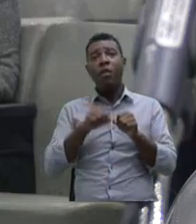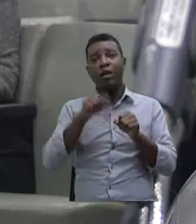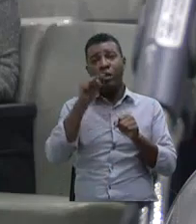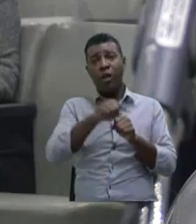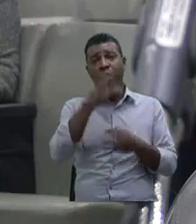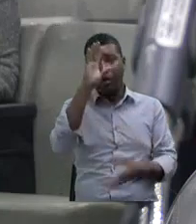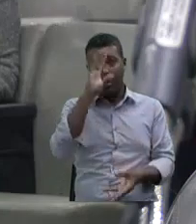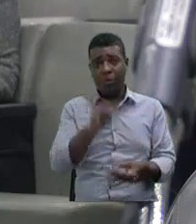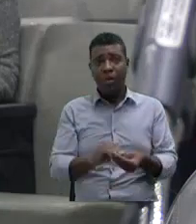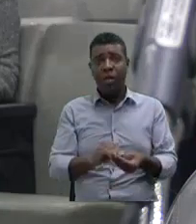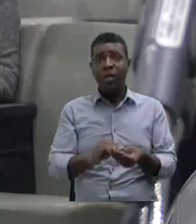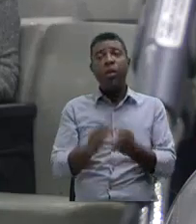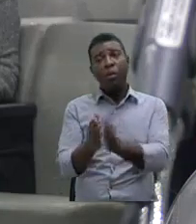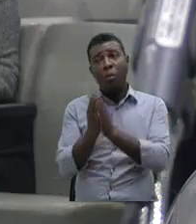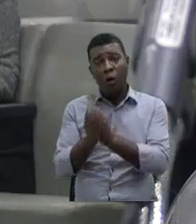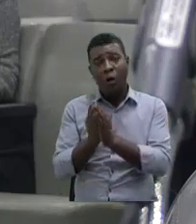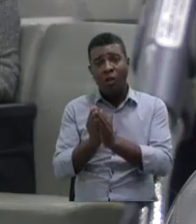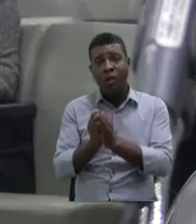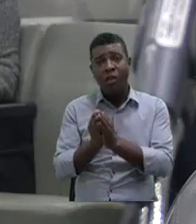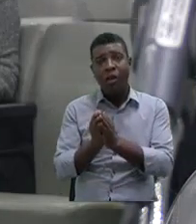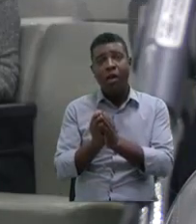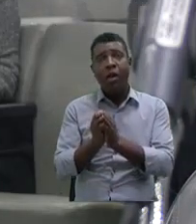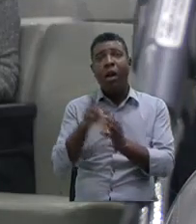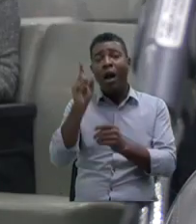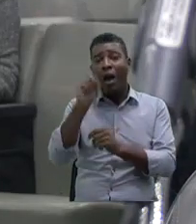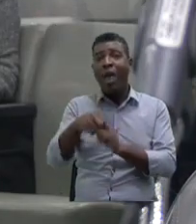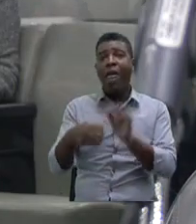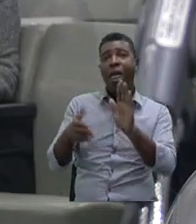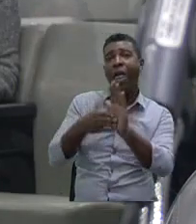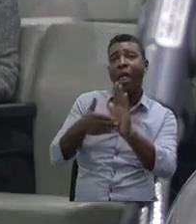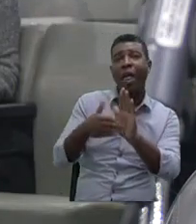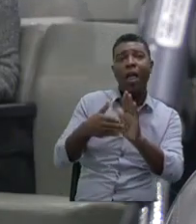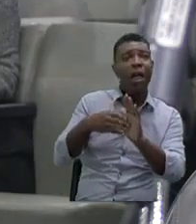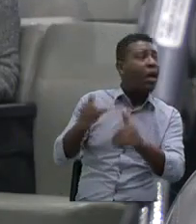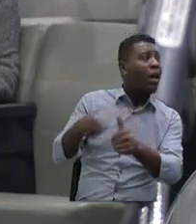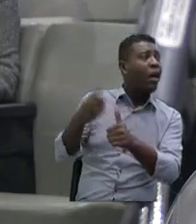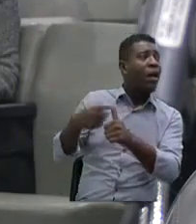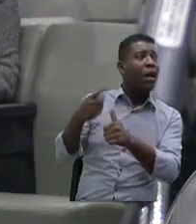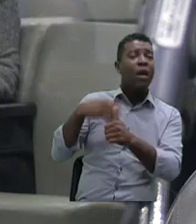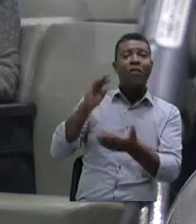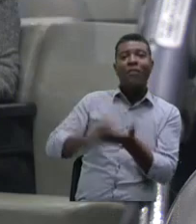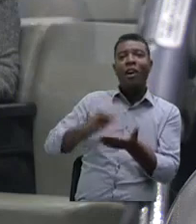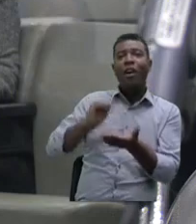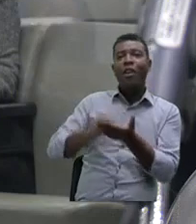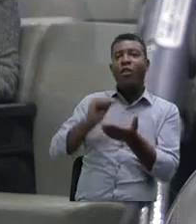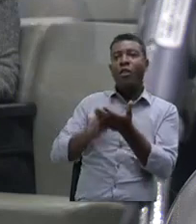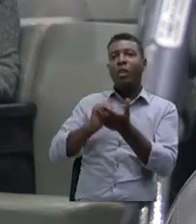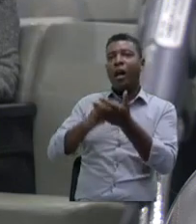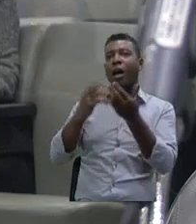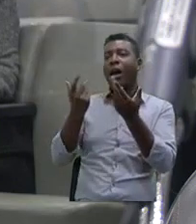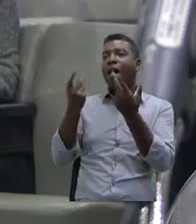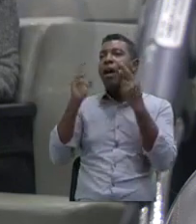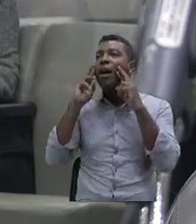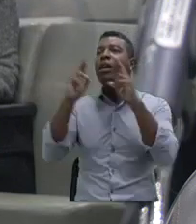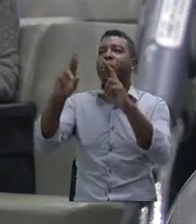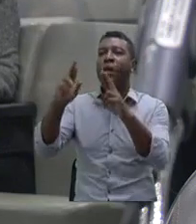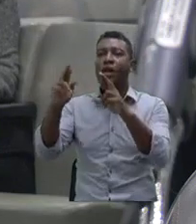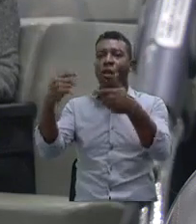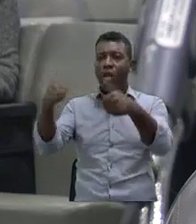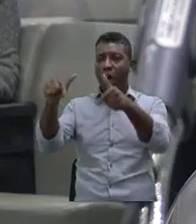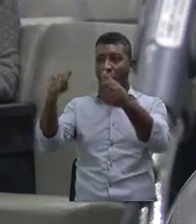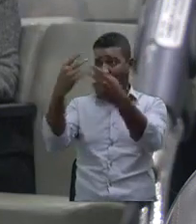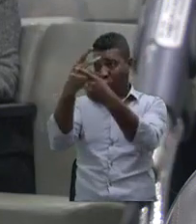e peço que não levem como nenhuma premissa de desrespeito ao trabalho de vocês,